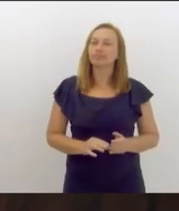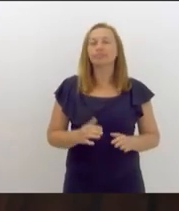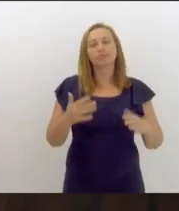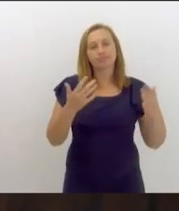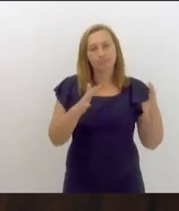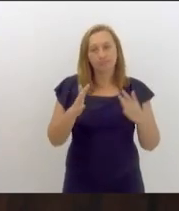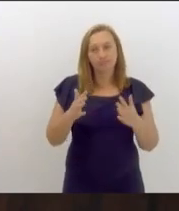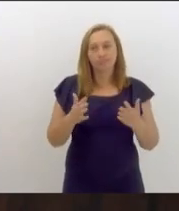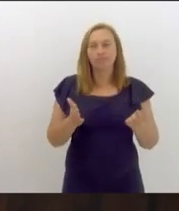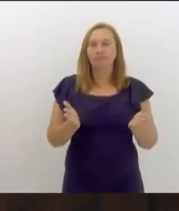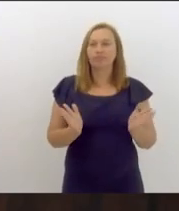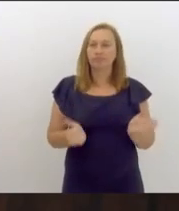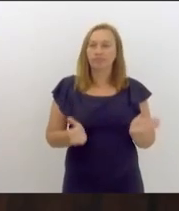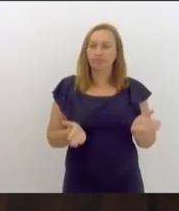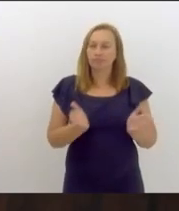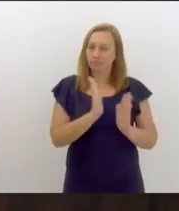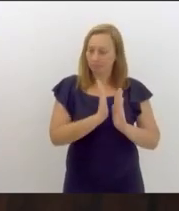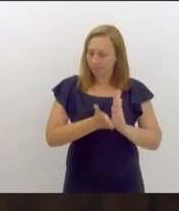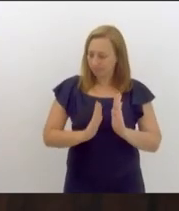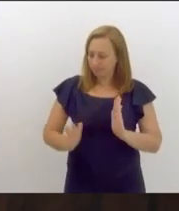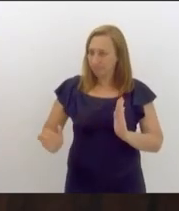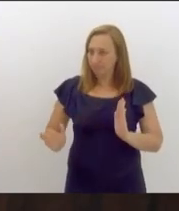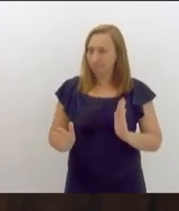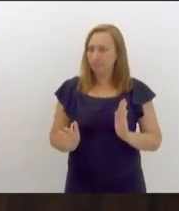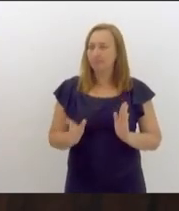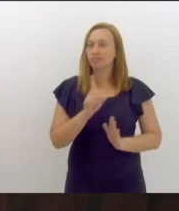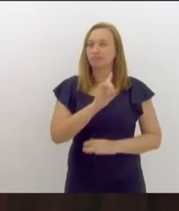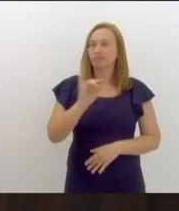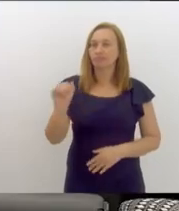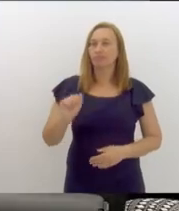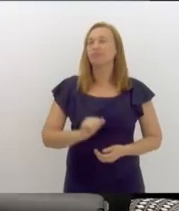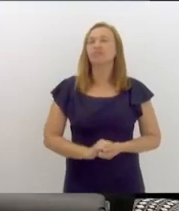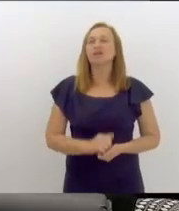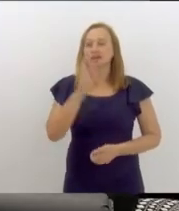saudades passa-se a ordem do dia